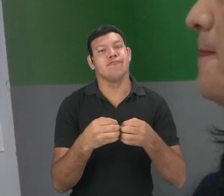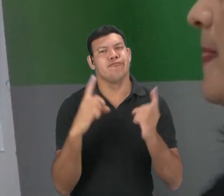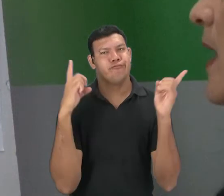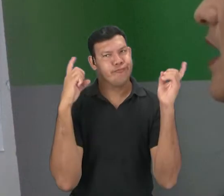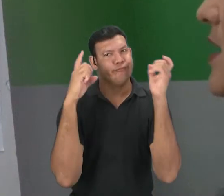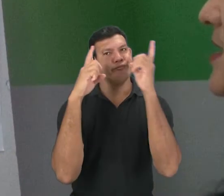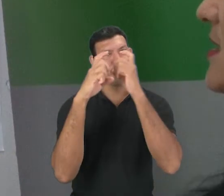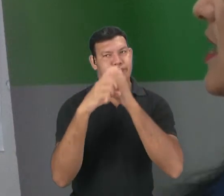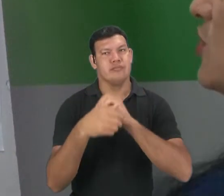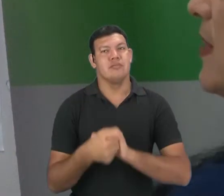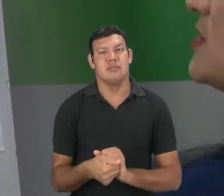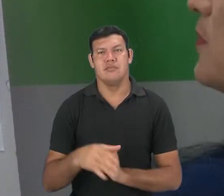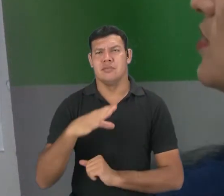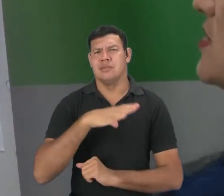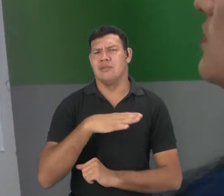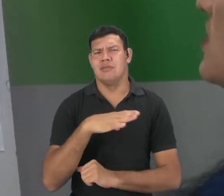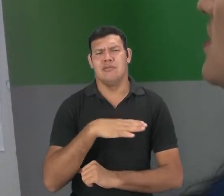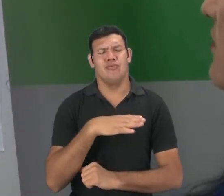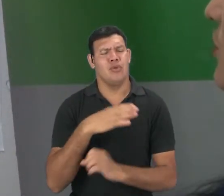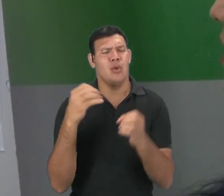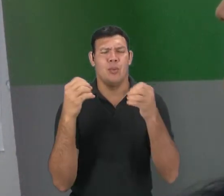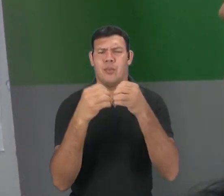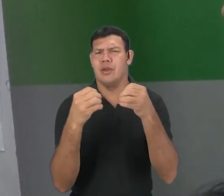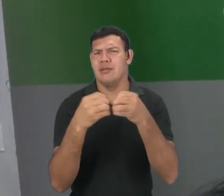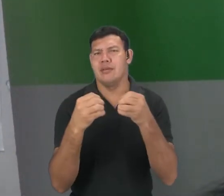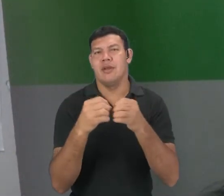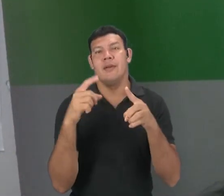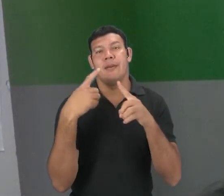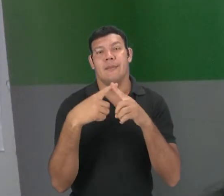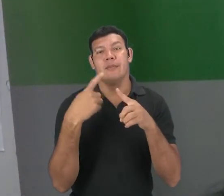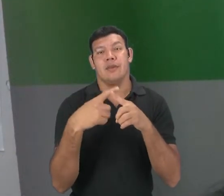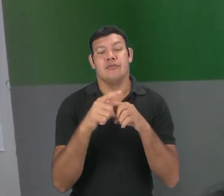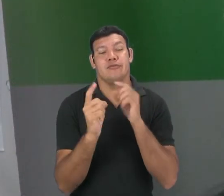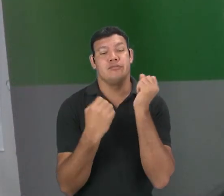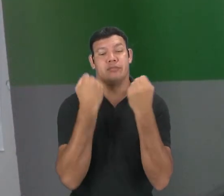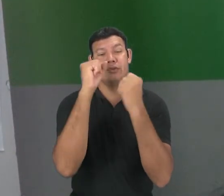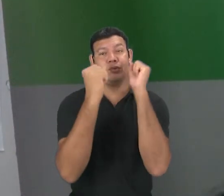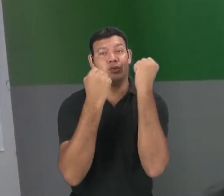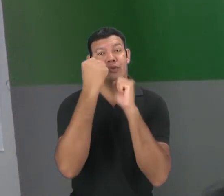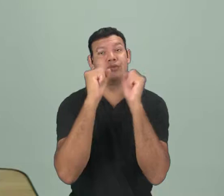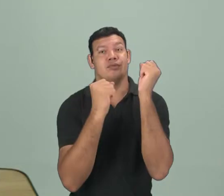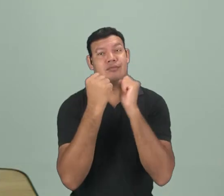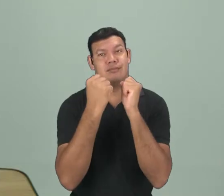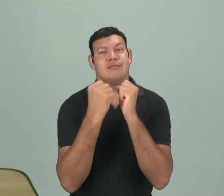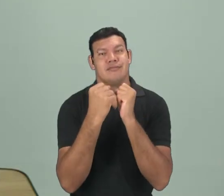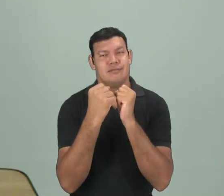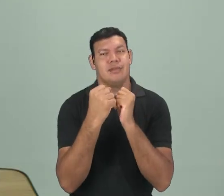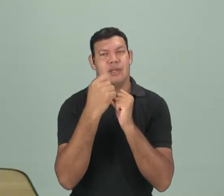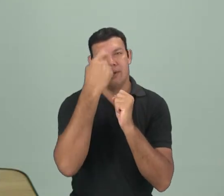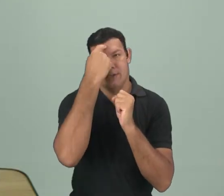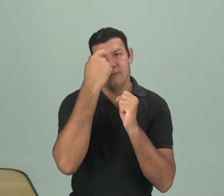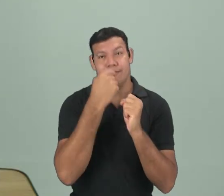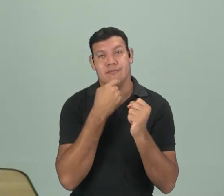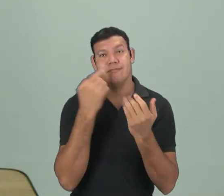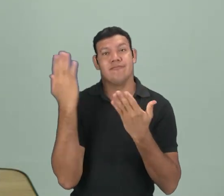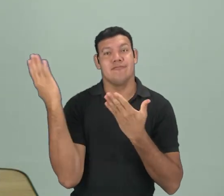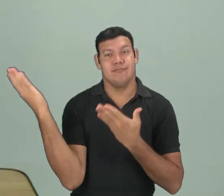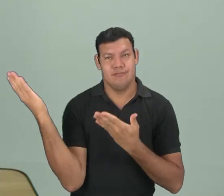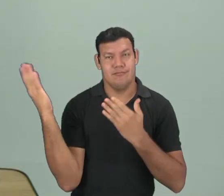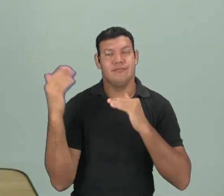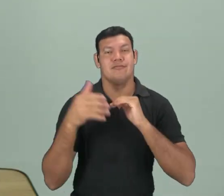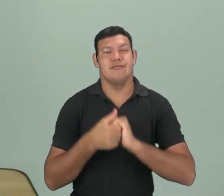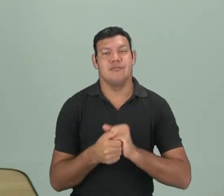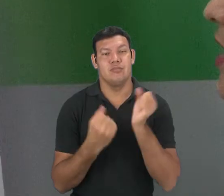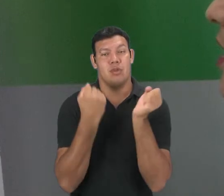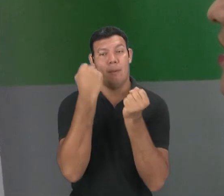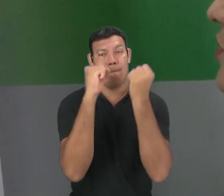difícil, né? E na cidade é mais próximo isso, devido às indústrias. Olha, a gente vê aqui na imagem uma indústria aqui para a gente retratar um pouco